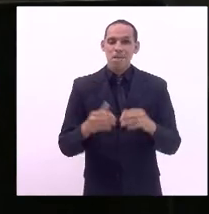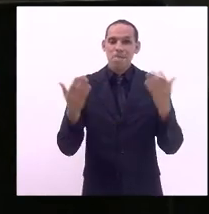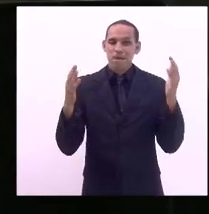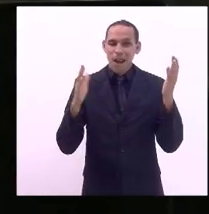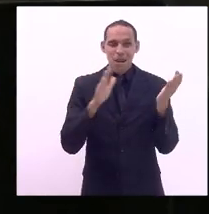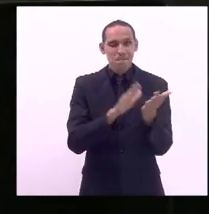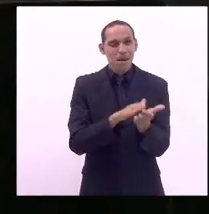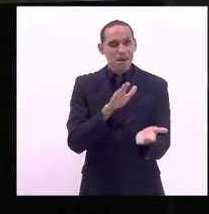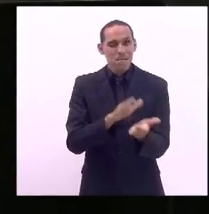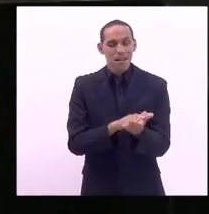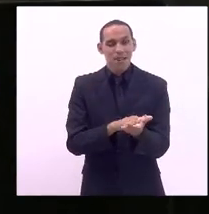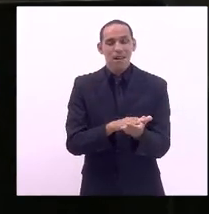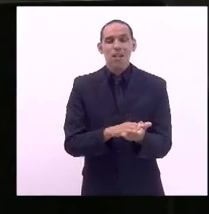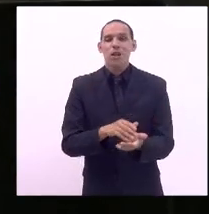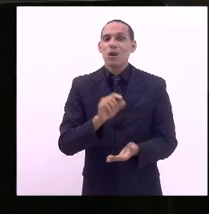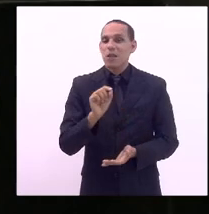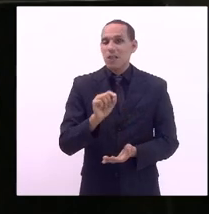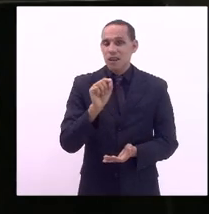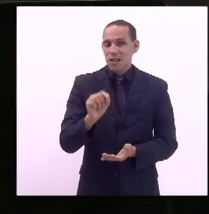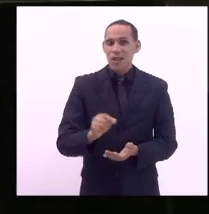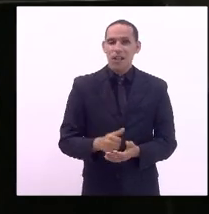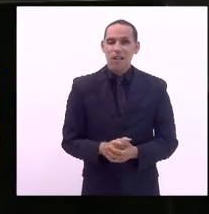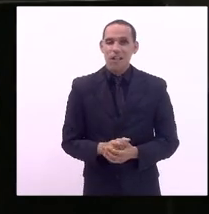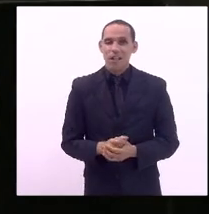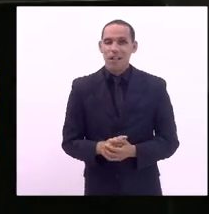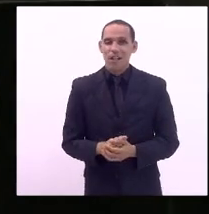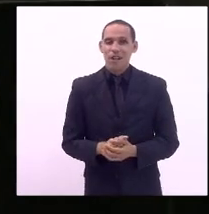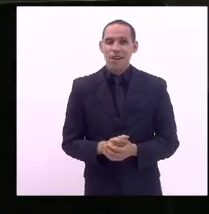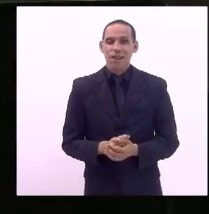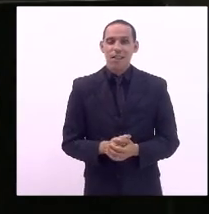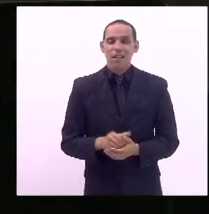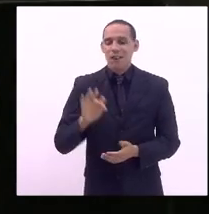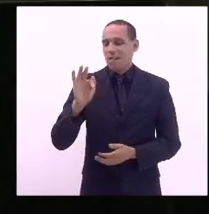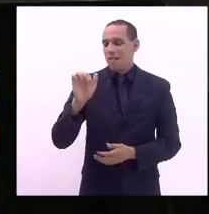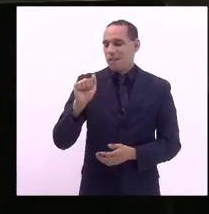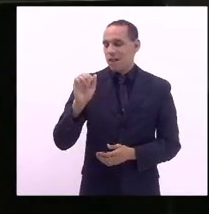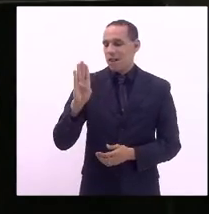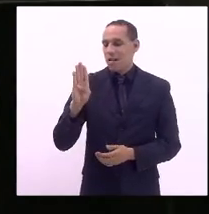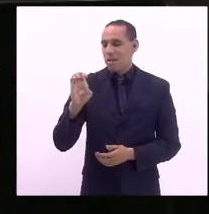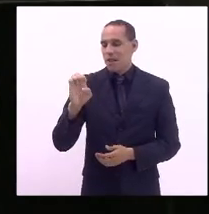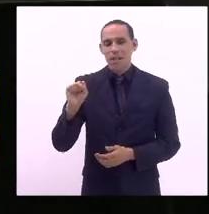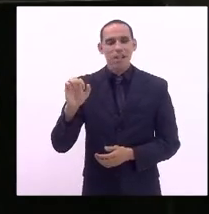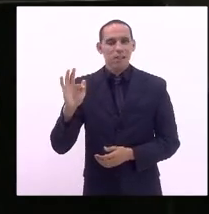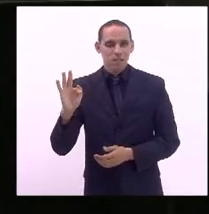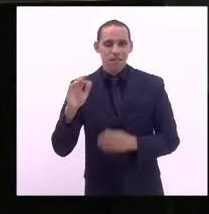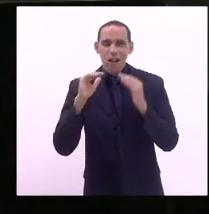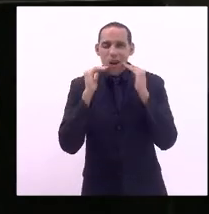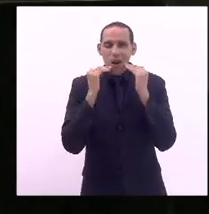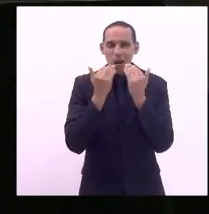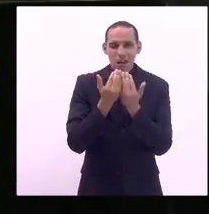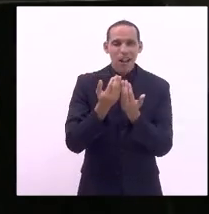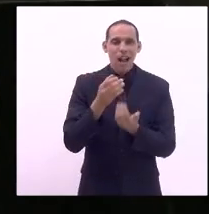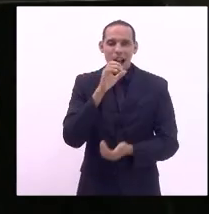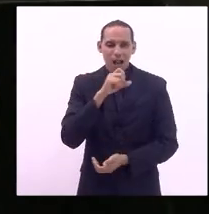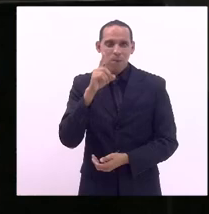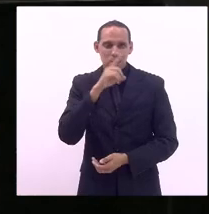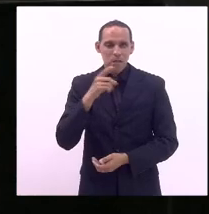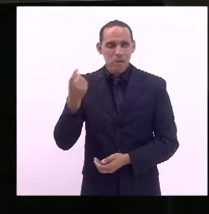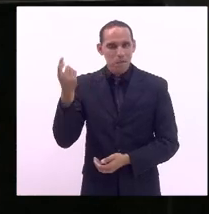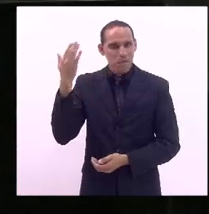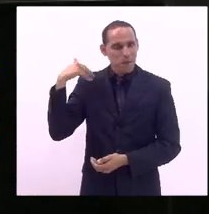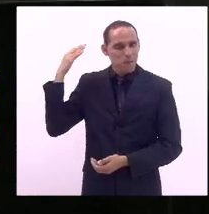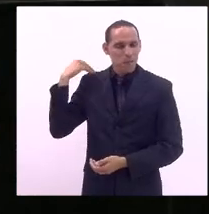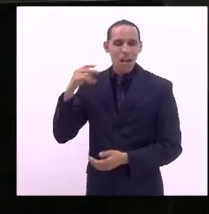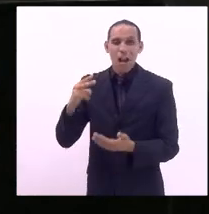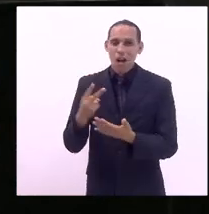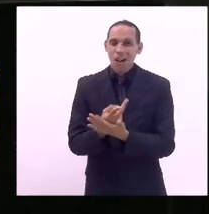parabenizar o Congresso FADESF, que aconteceu nesse final de semana em Angra dos